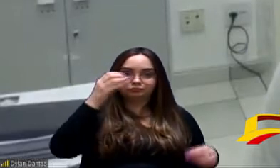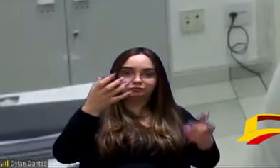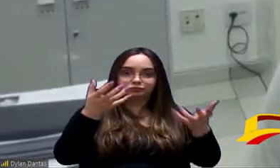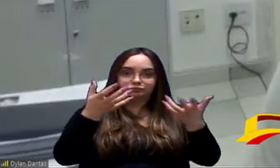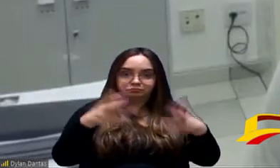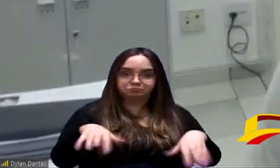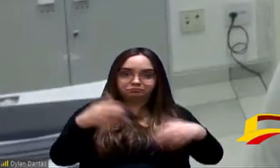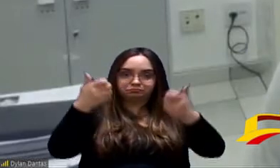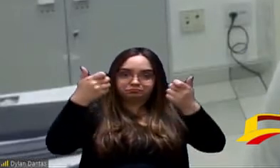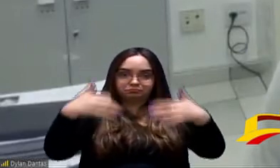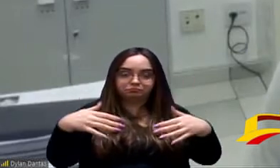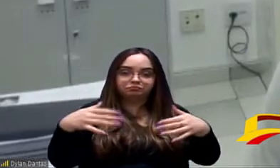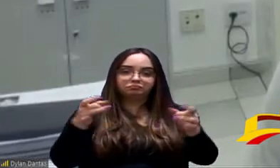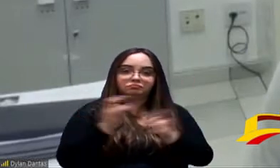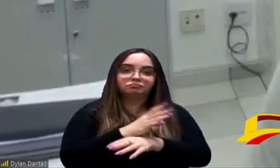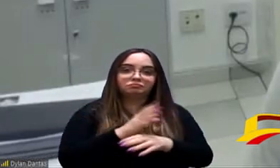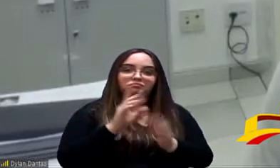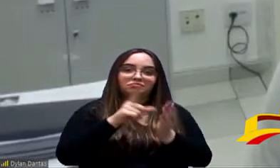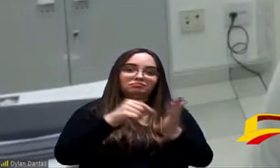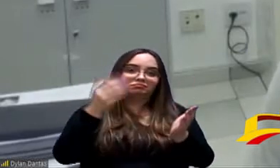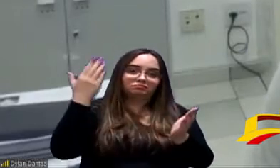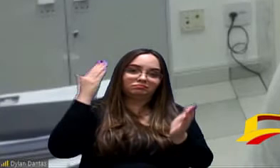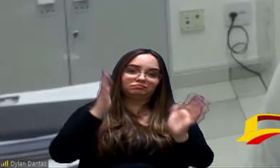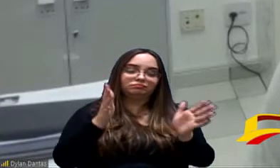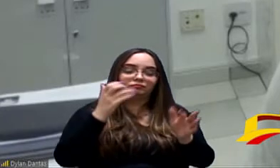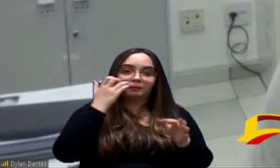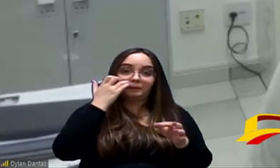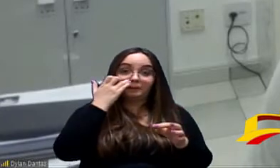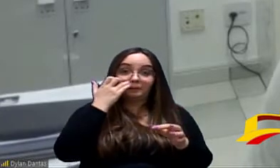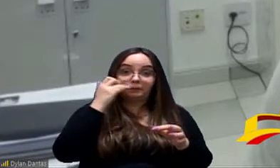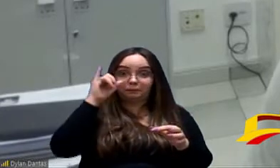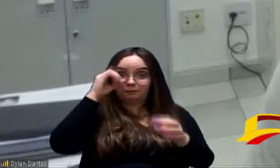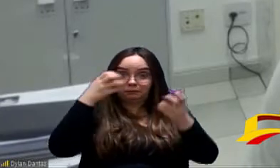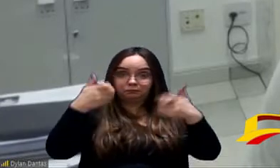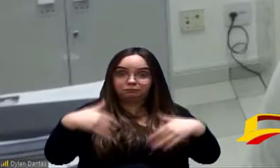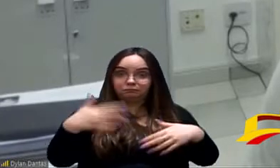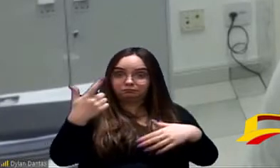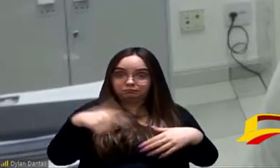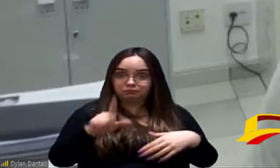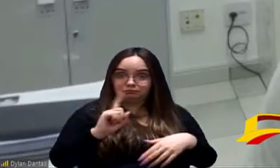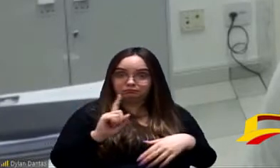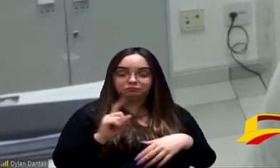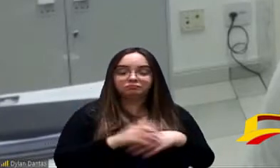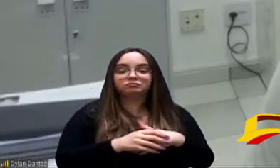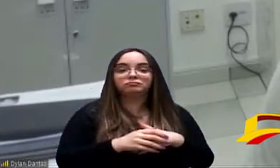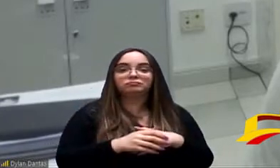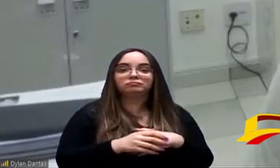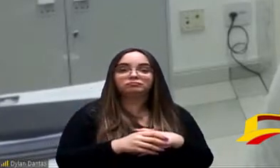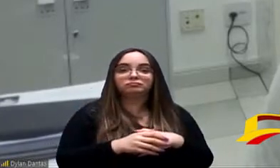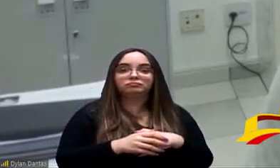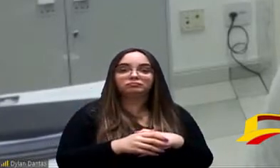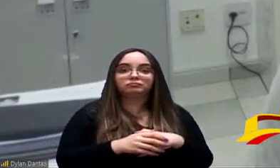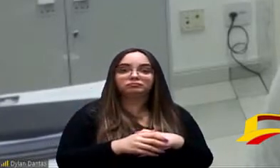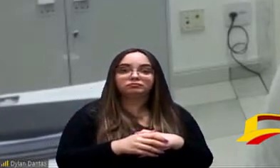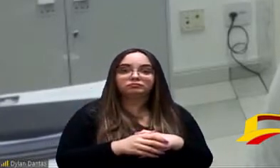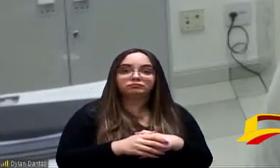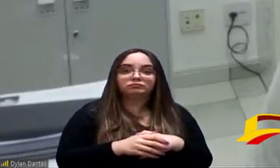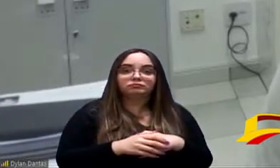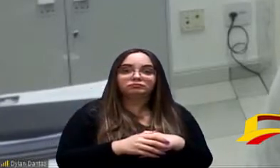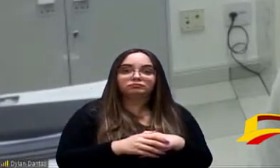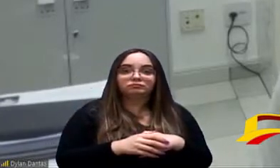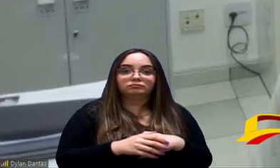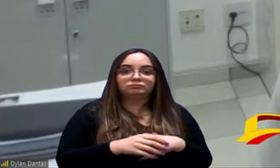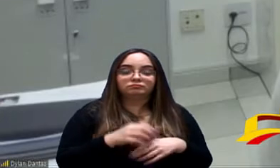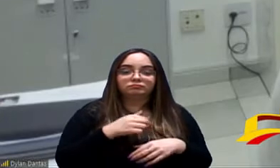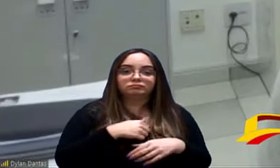quiser mais, como ele já está em destaque há um tempo, se a vereadora Yara não quiser mais fazer alguma observação, né,